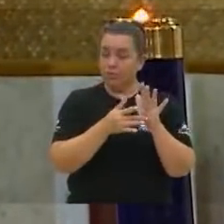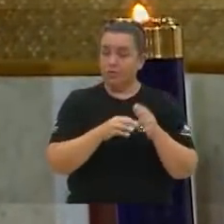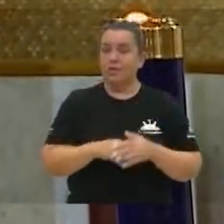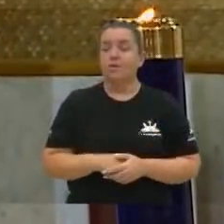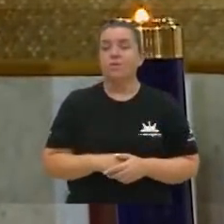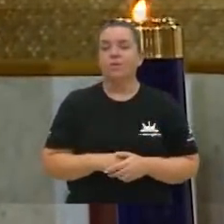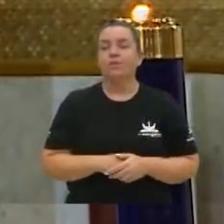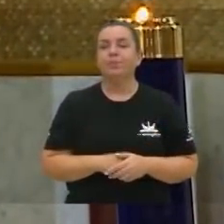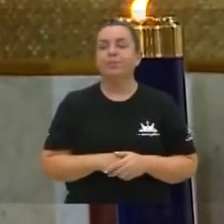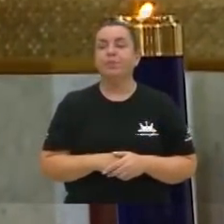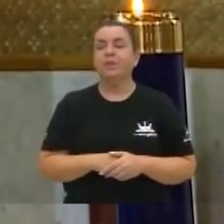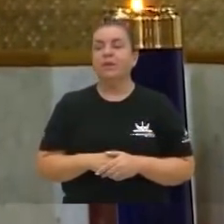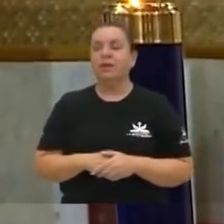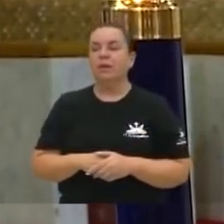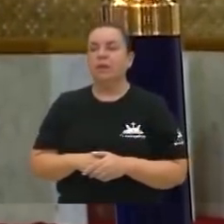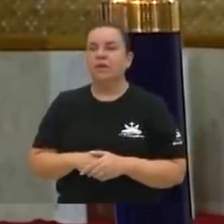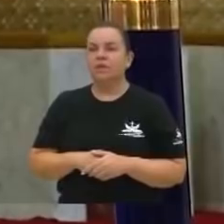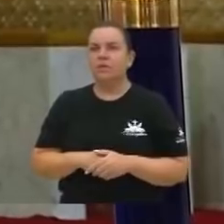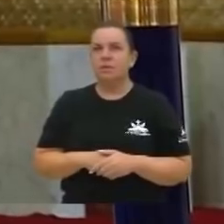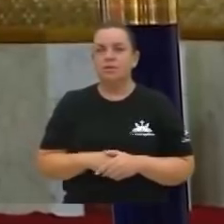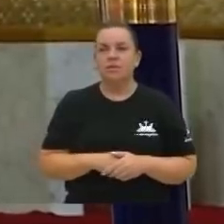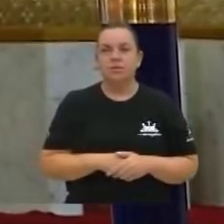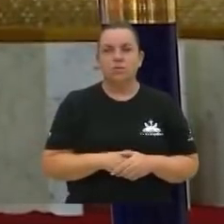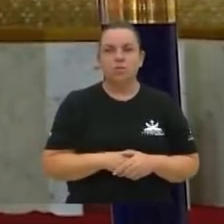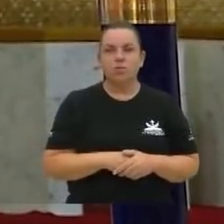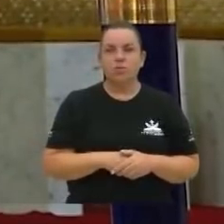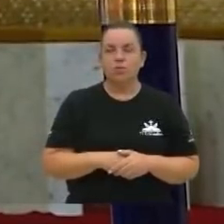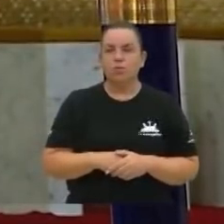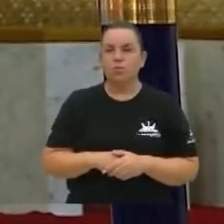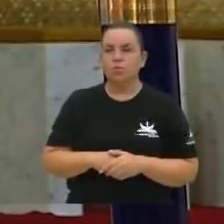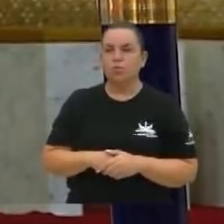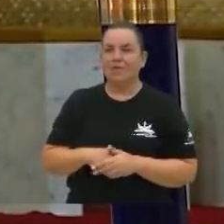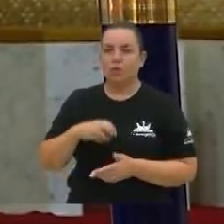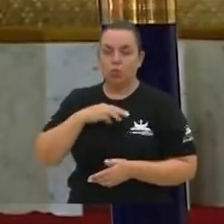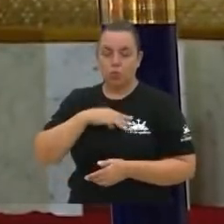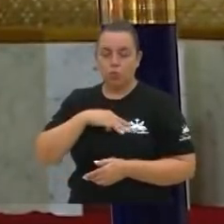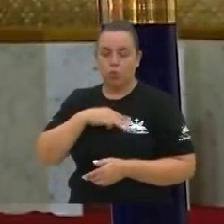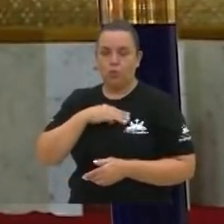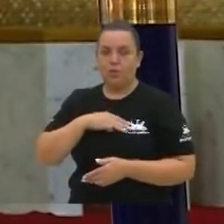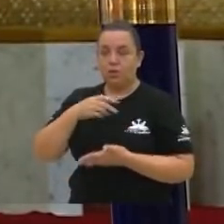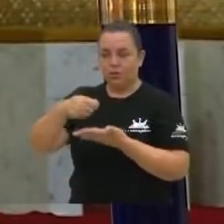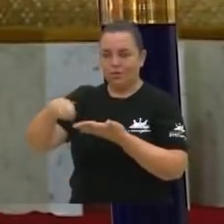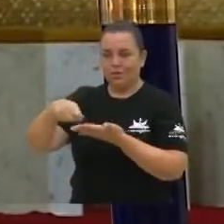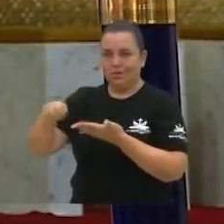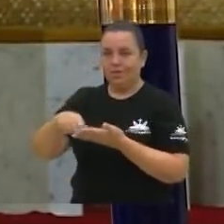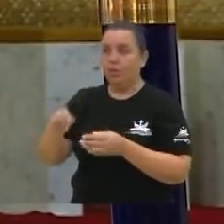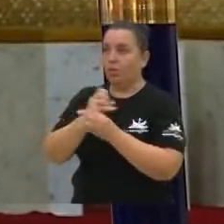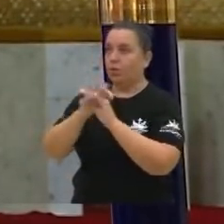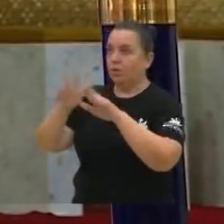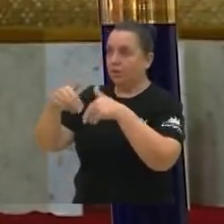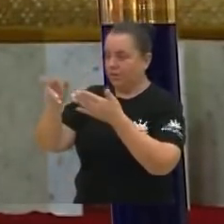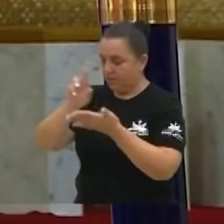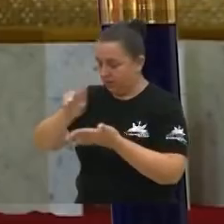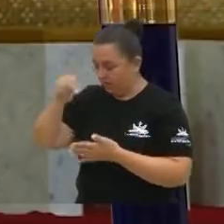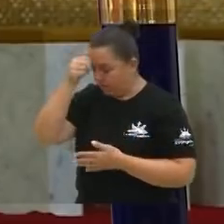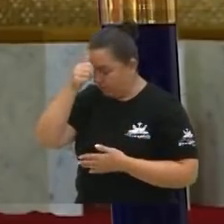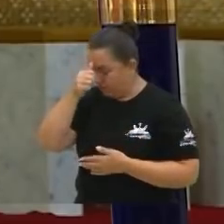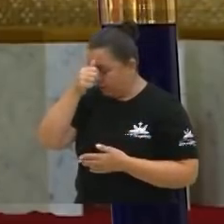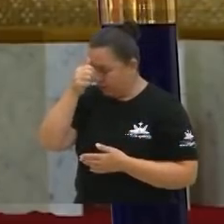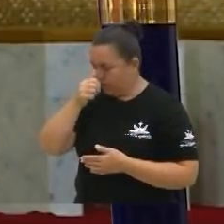a Jesus Cristo o segundo Mateus glória a vós senhor